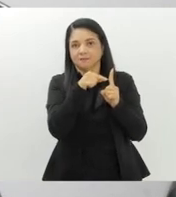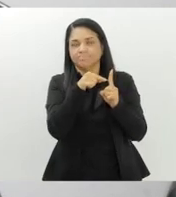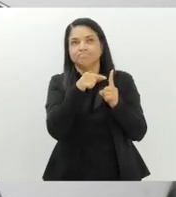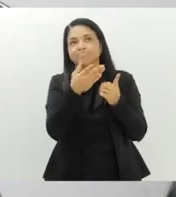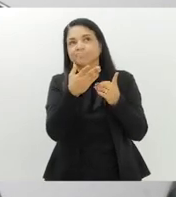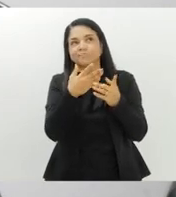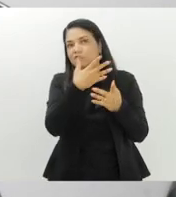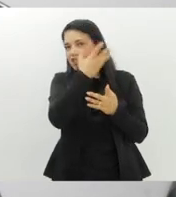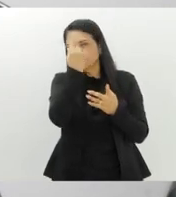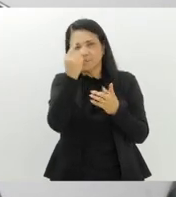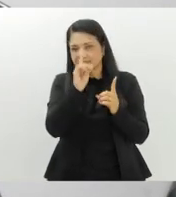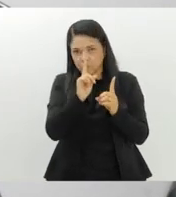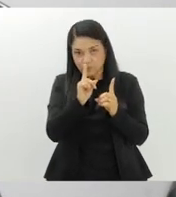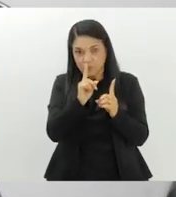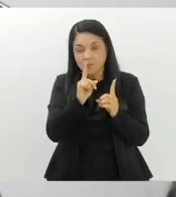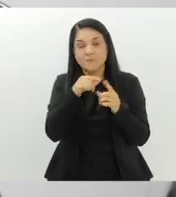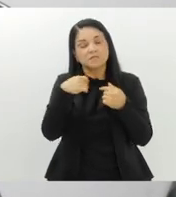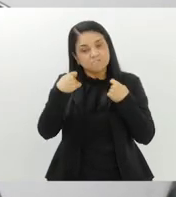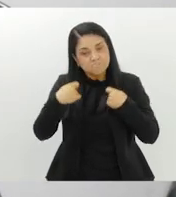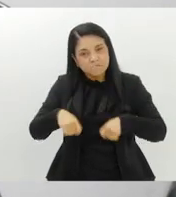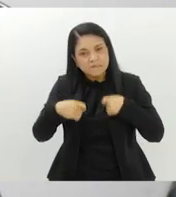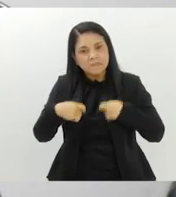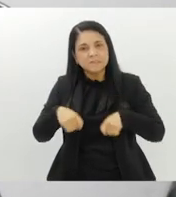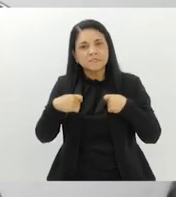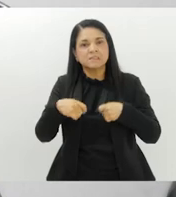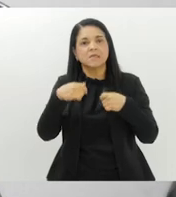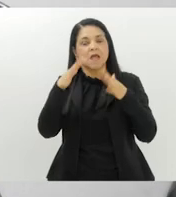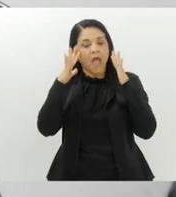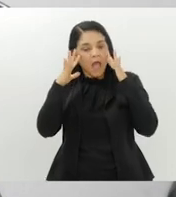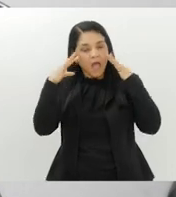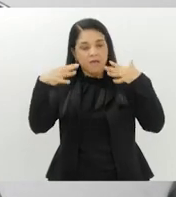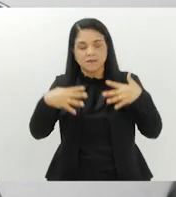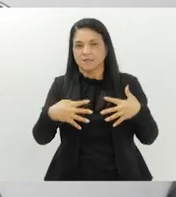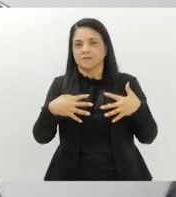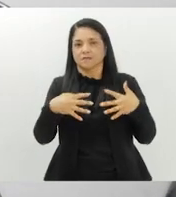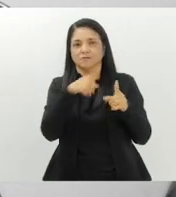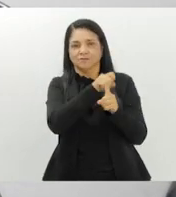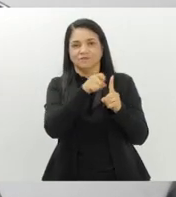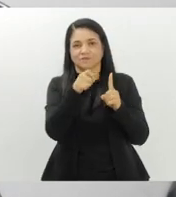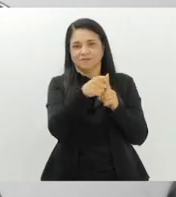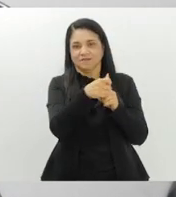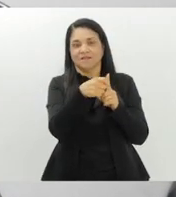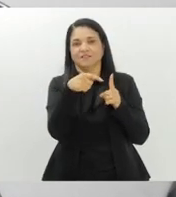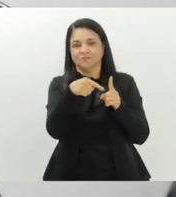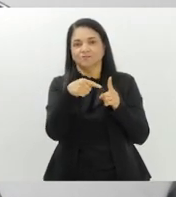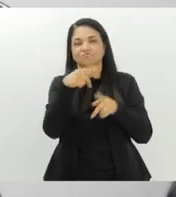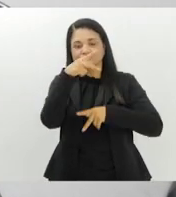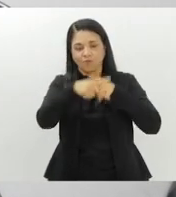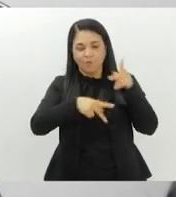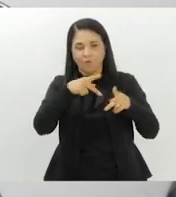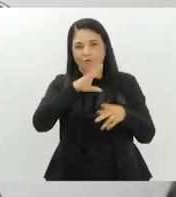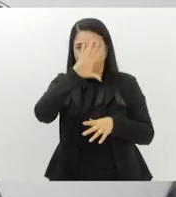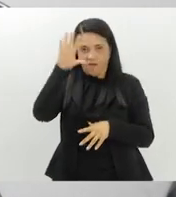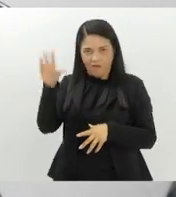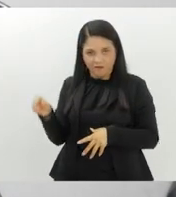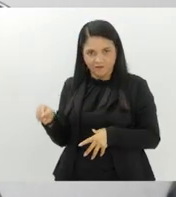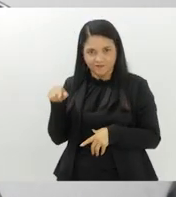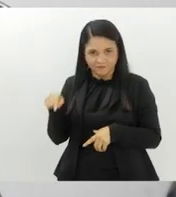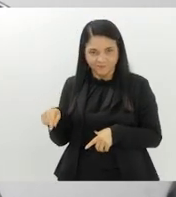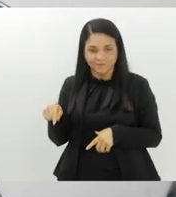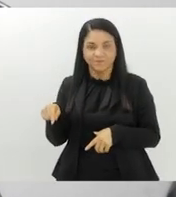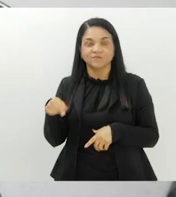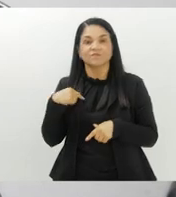foi esquecido, mas que merece ter uma atenção melhor dos nossos povos. Então,